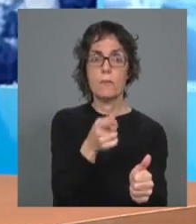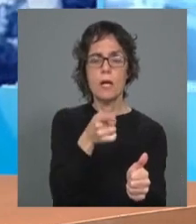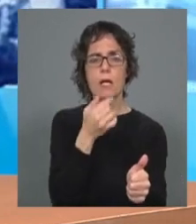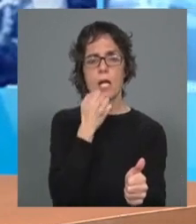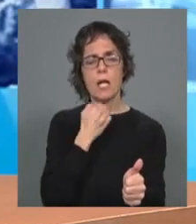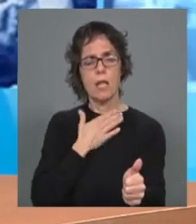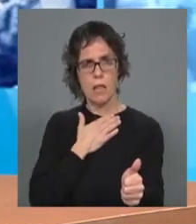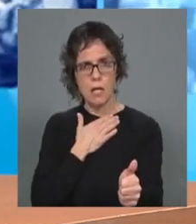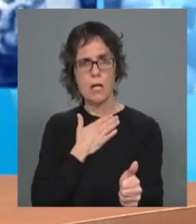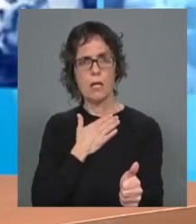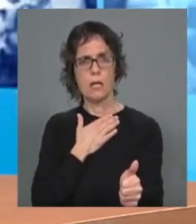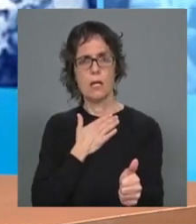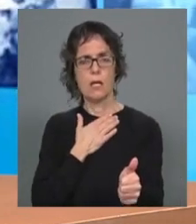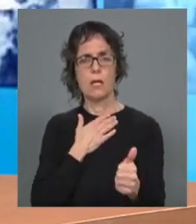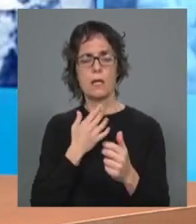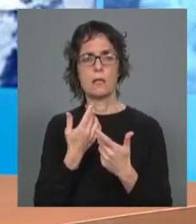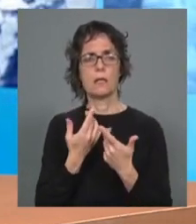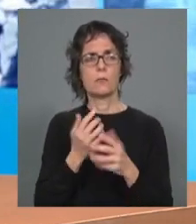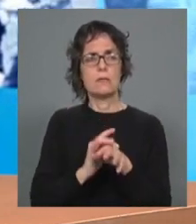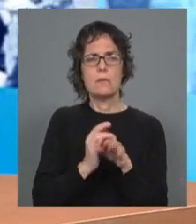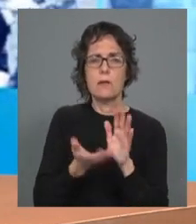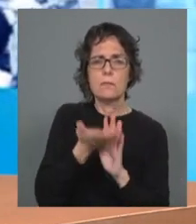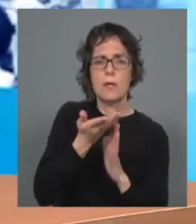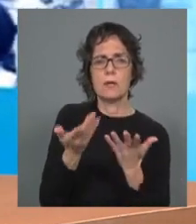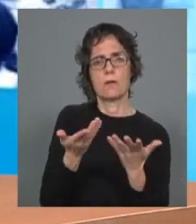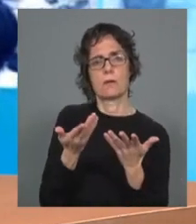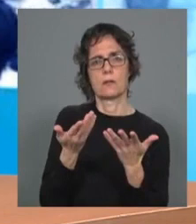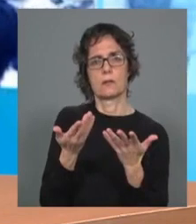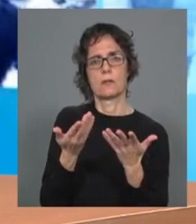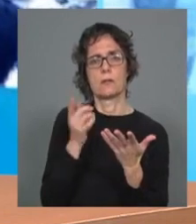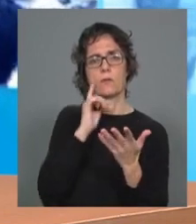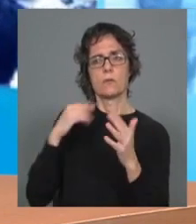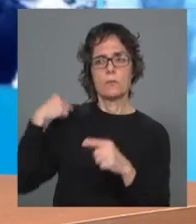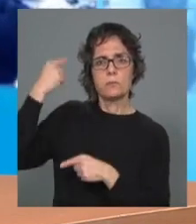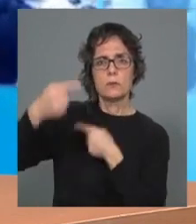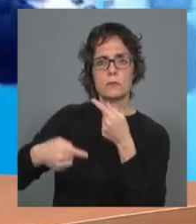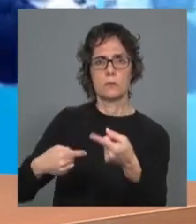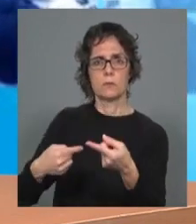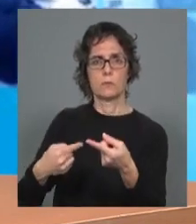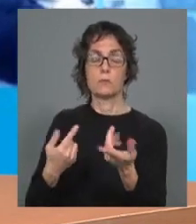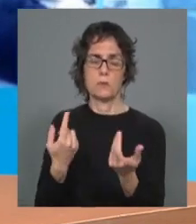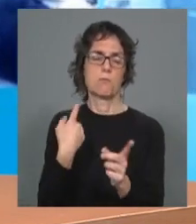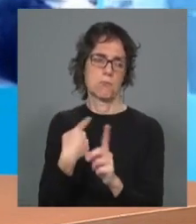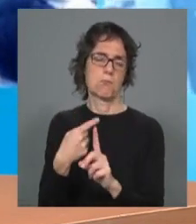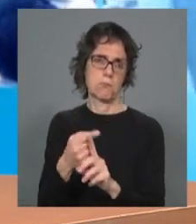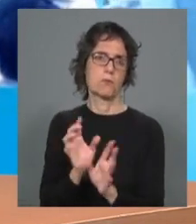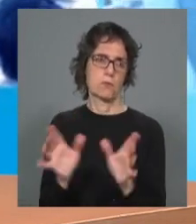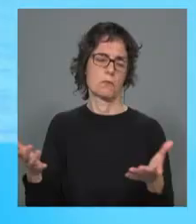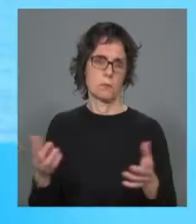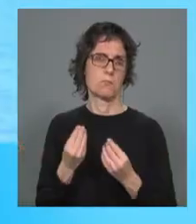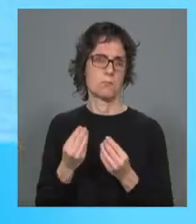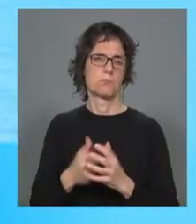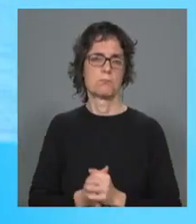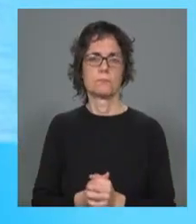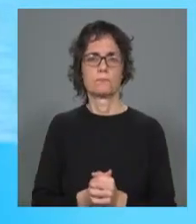gratificante e que tem trazido à luz do dia, enfim, muito bons frutos. podemos dizer. Sublinho